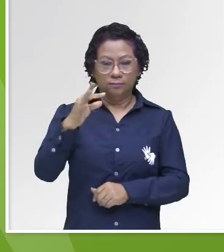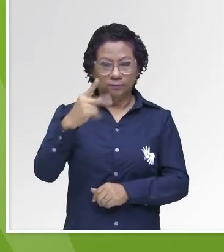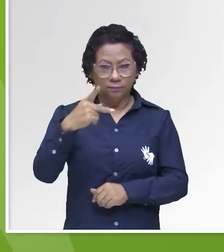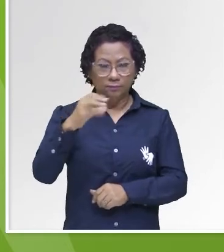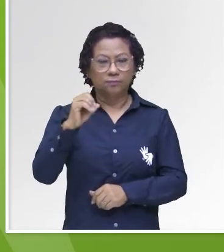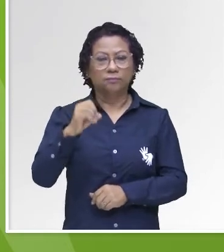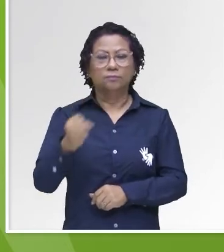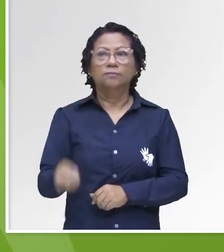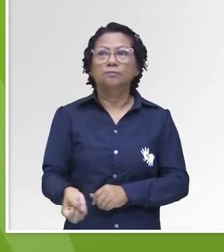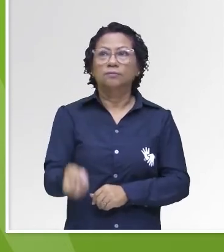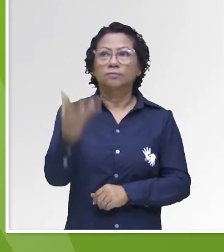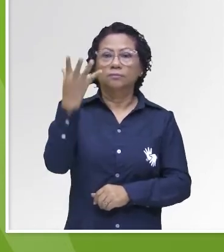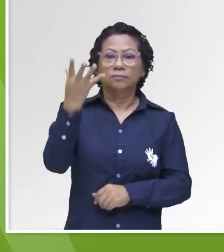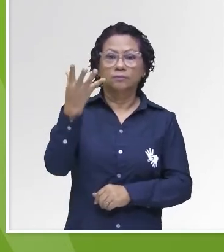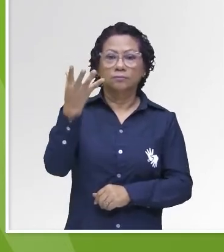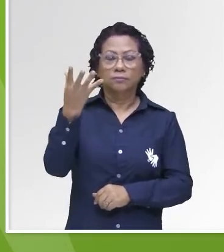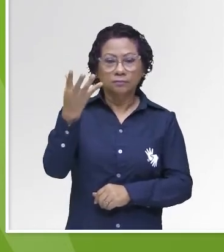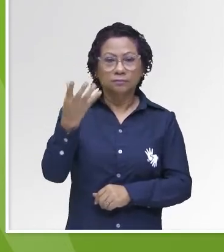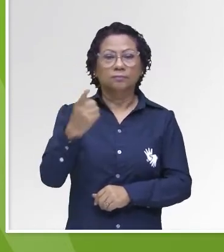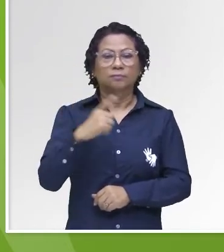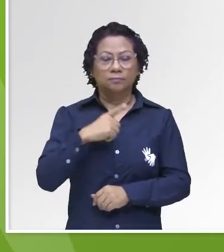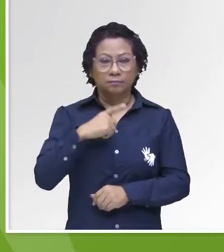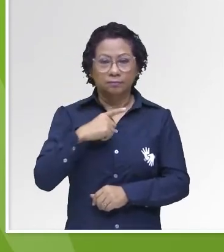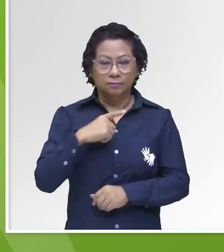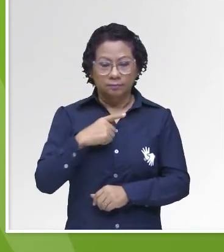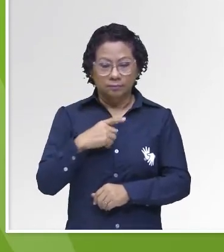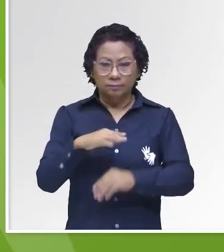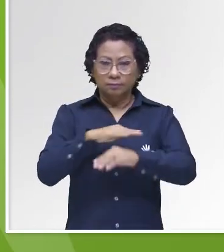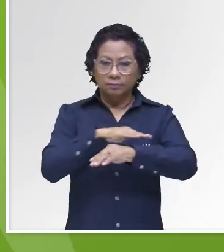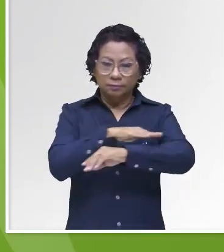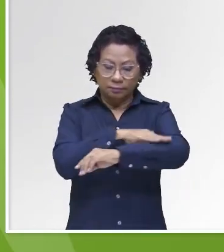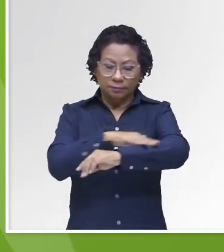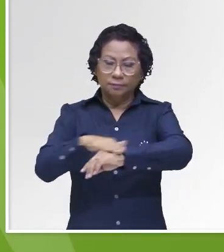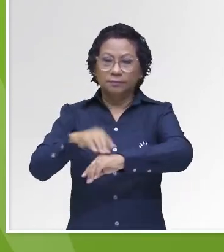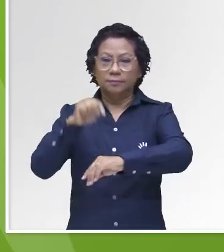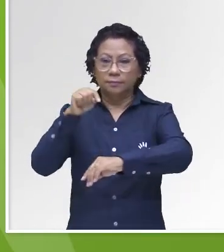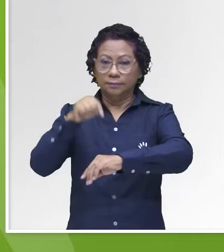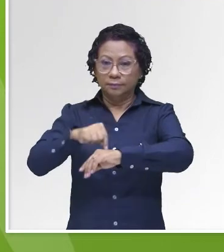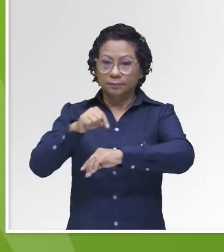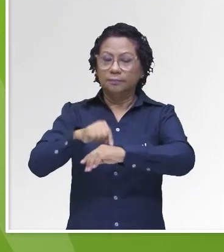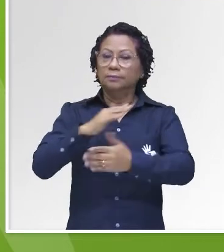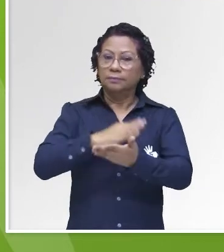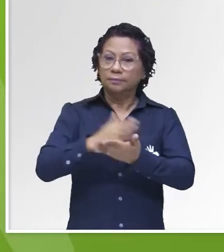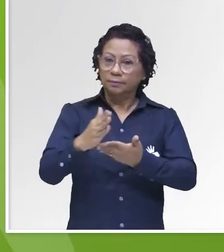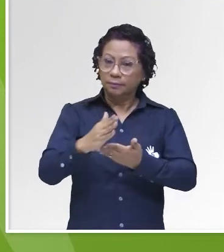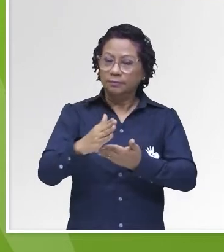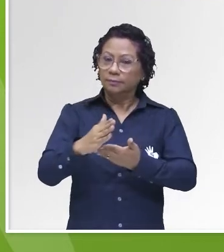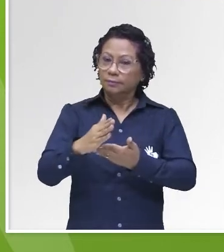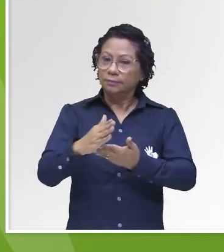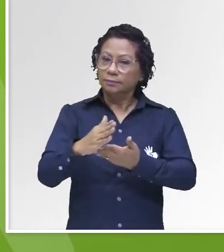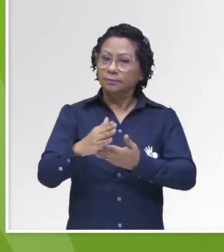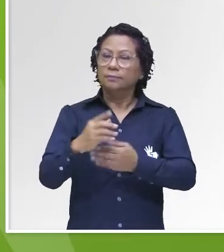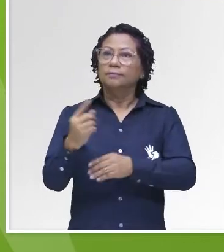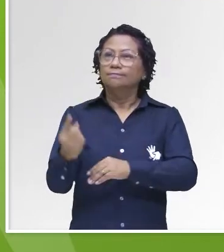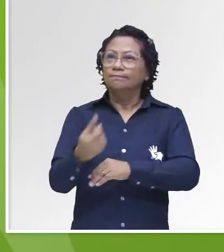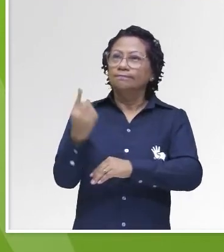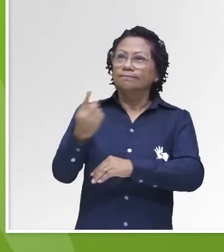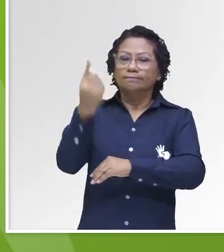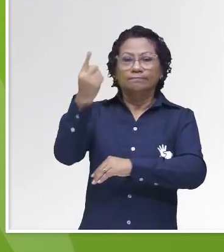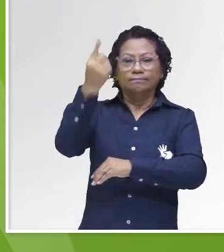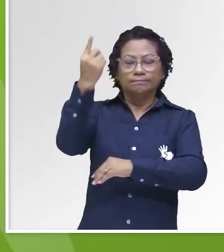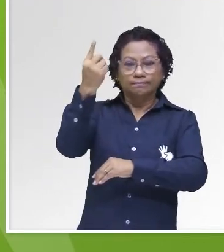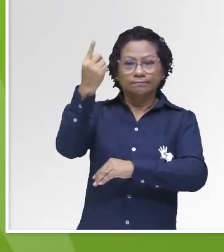está sendo lançado a partir do nosso solo. E ele não atinge alturas tão grandes assim, de modo que ele escape